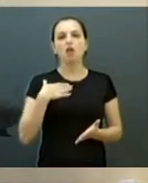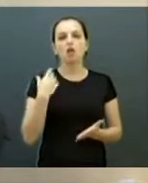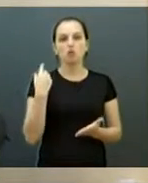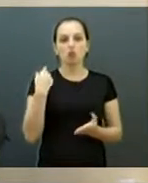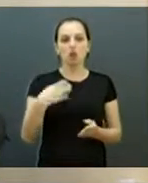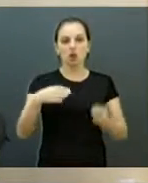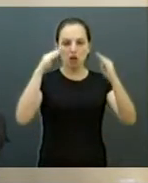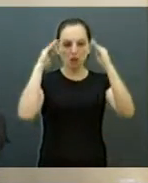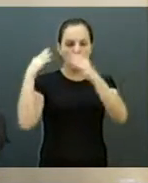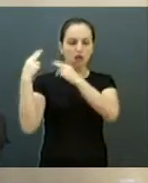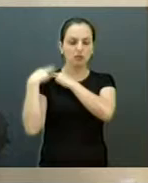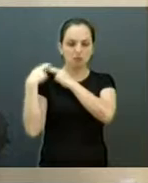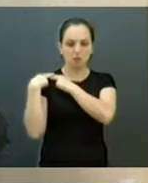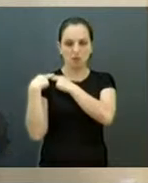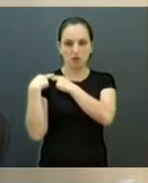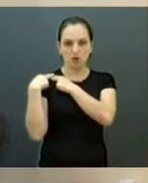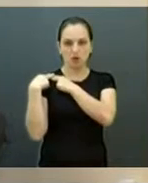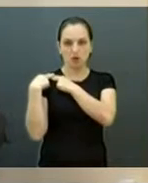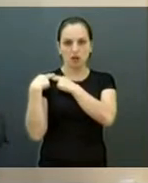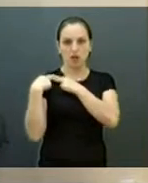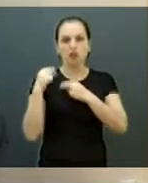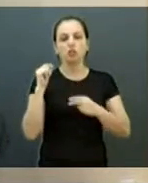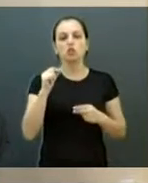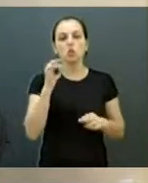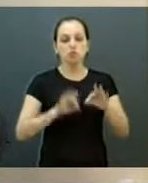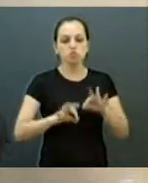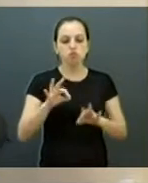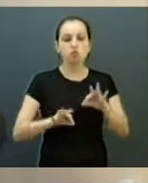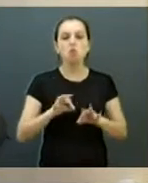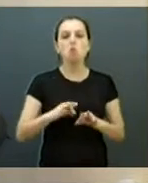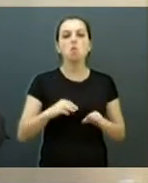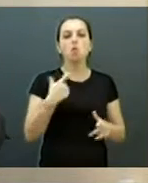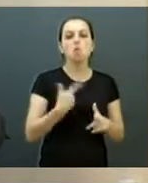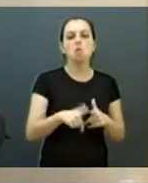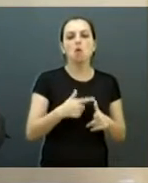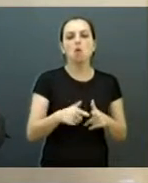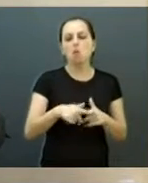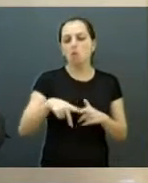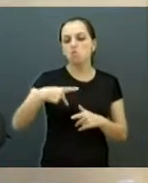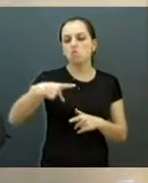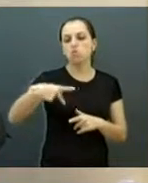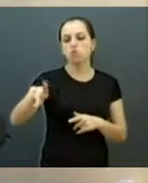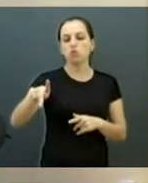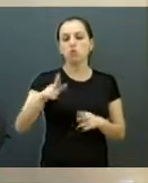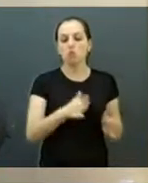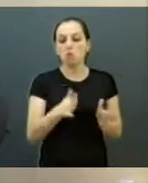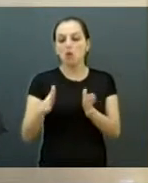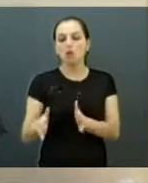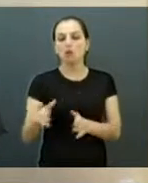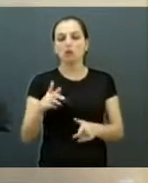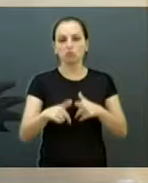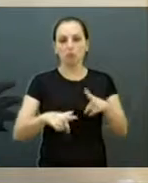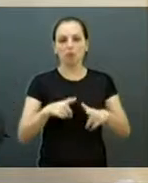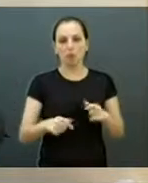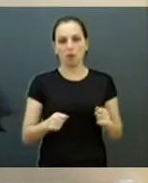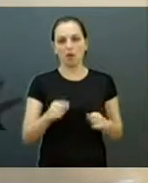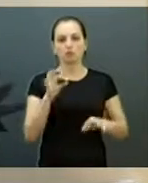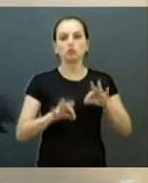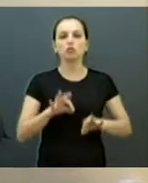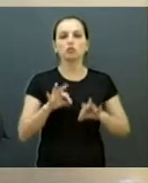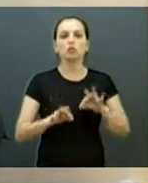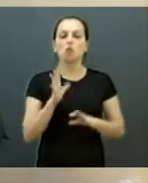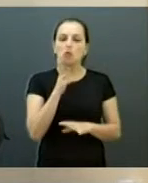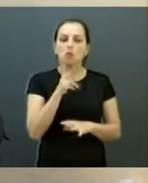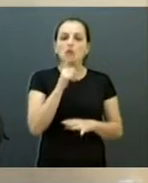faltar que devia esperar jurídico é problema dele porque tem o seu mandato se o jurídico demora três anos a